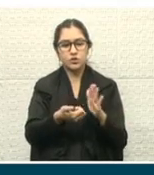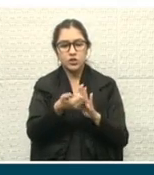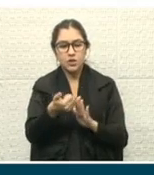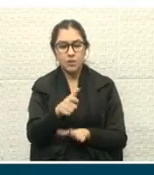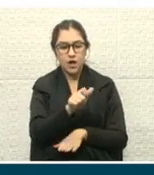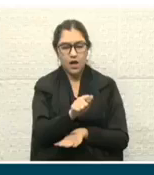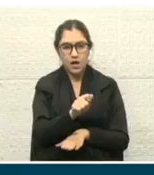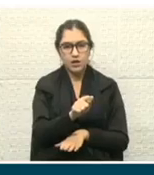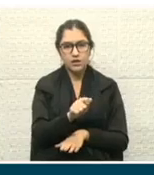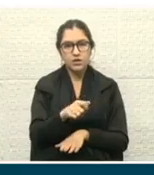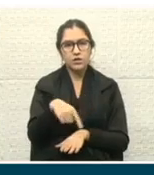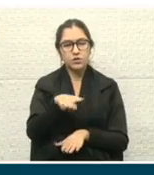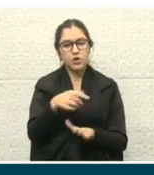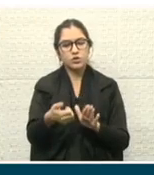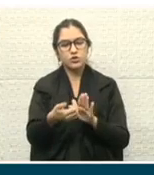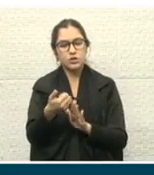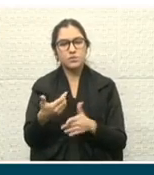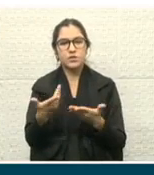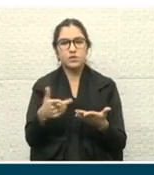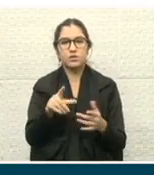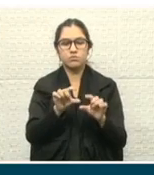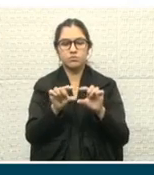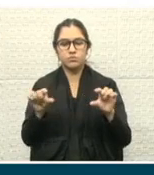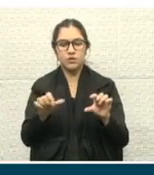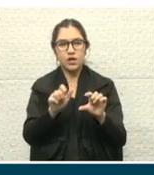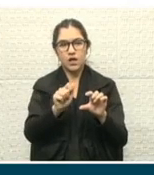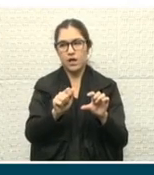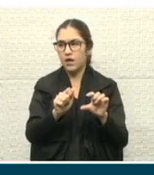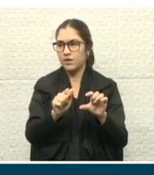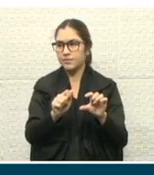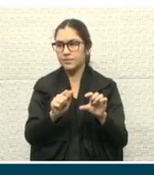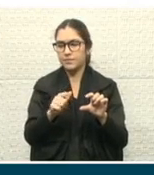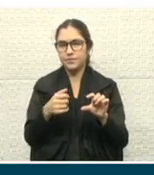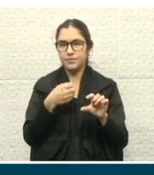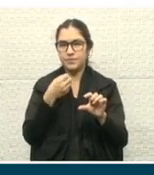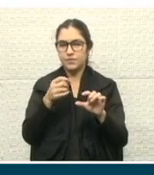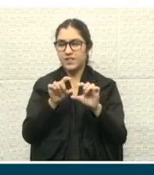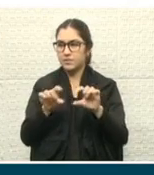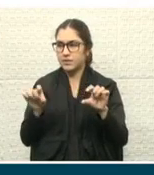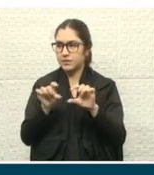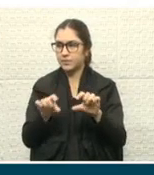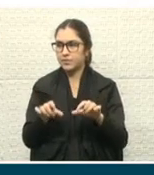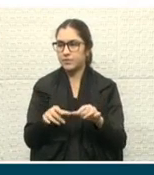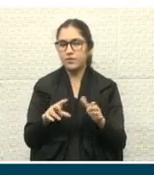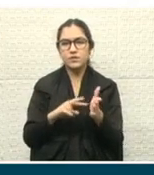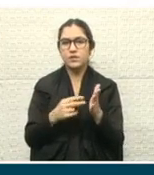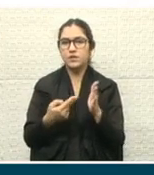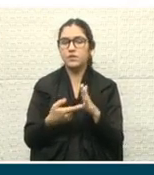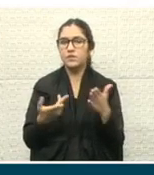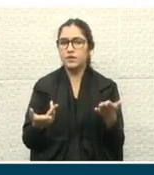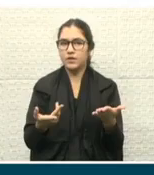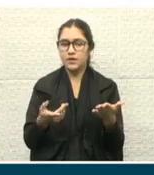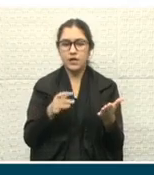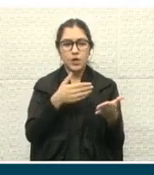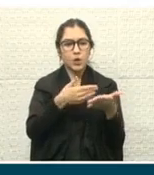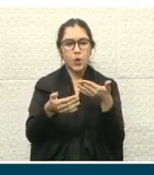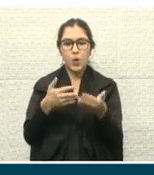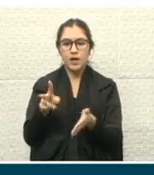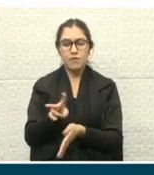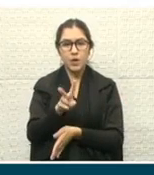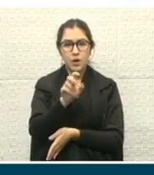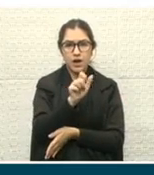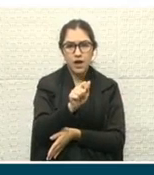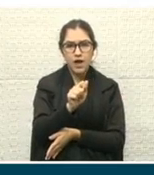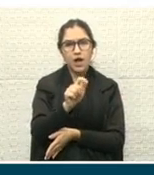o A, nós retiramos esse termo A da expressão. Isso nos diz que qualquer valor de